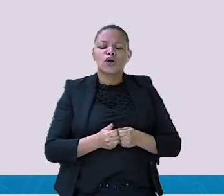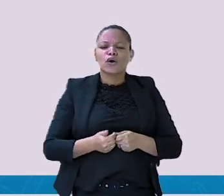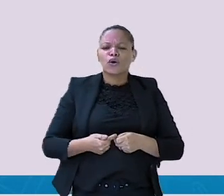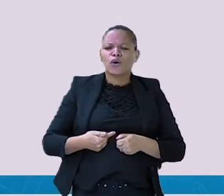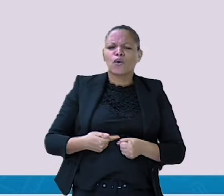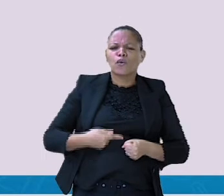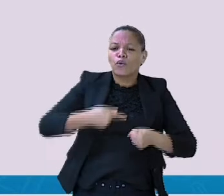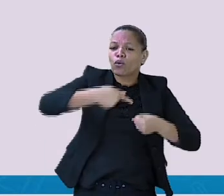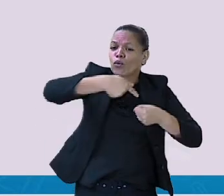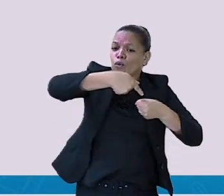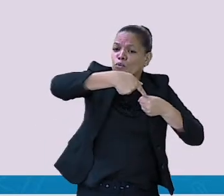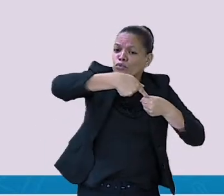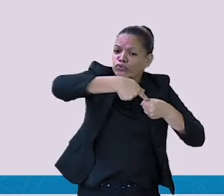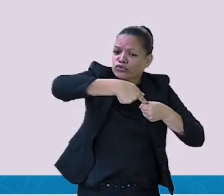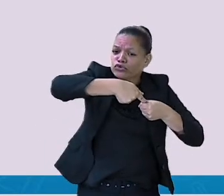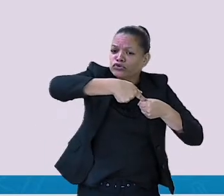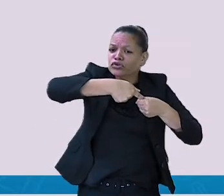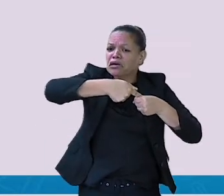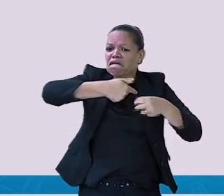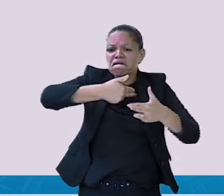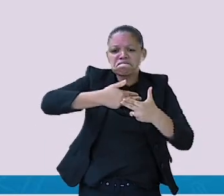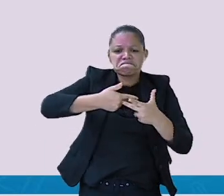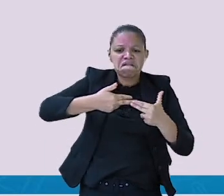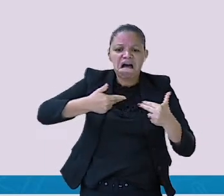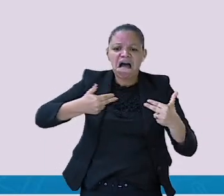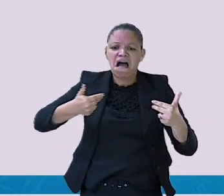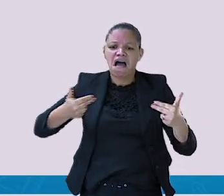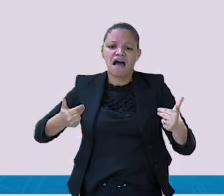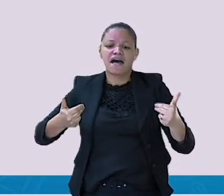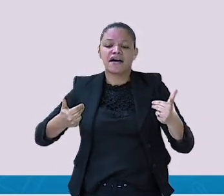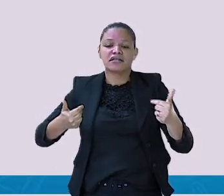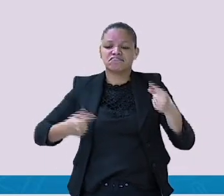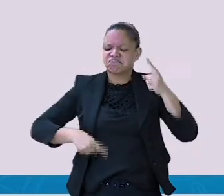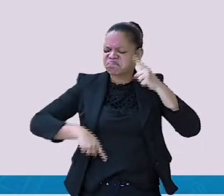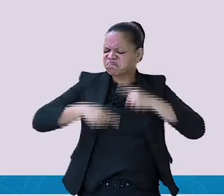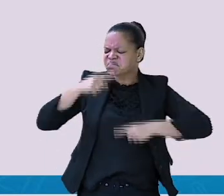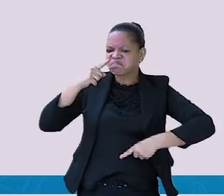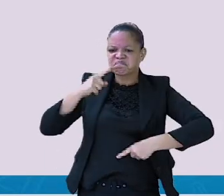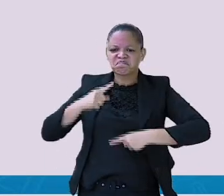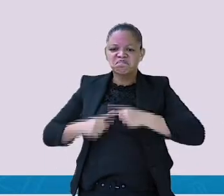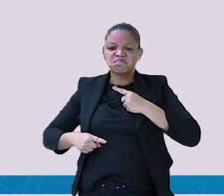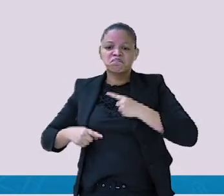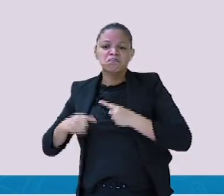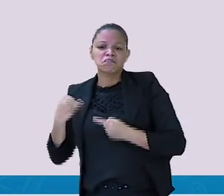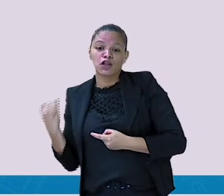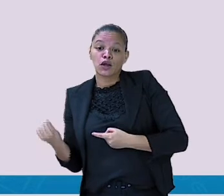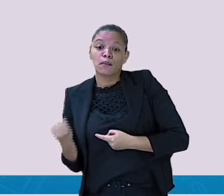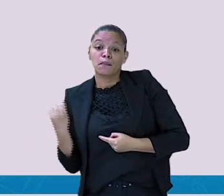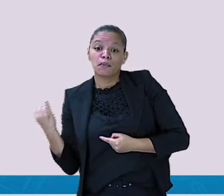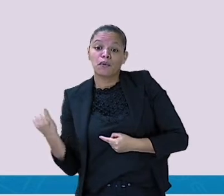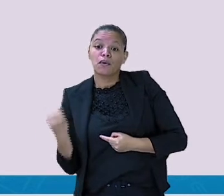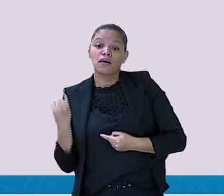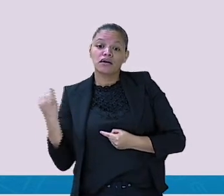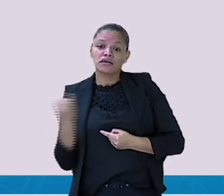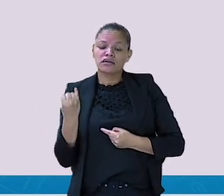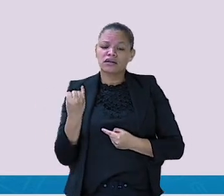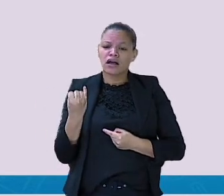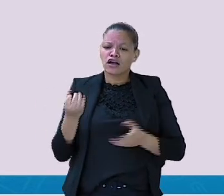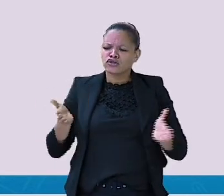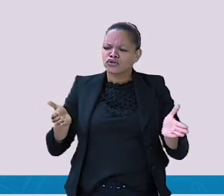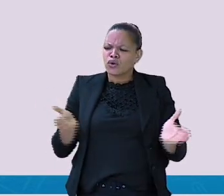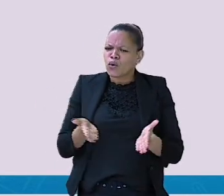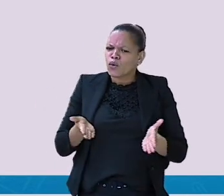né, conseguimos extrair produtos que são interessantes para o dia a dia de hoje. Mas a importância da cana-de-açúcar,